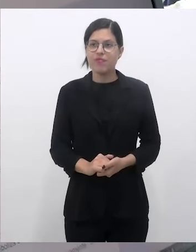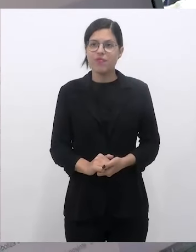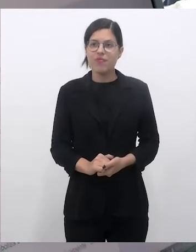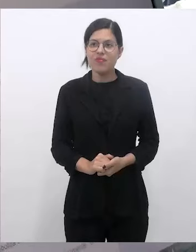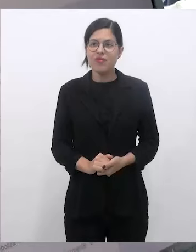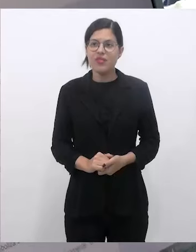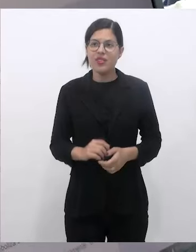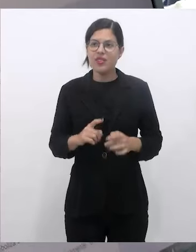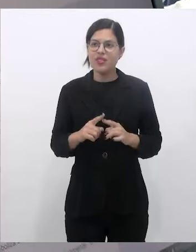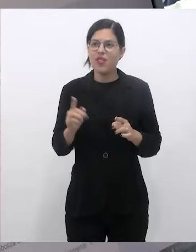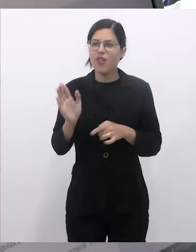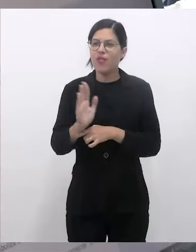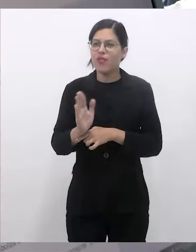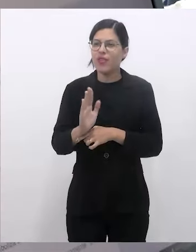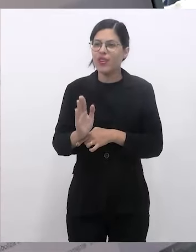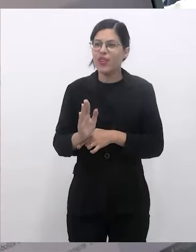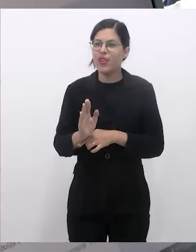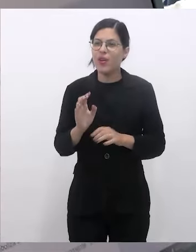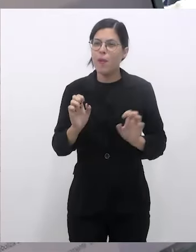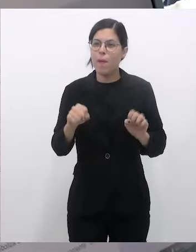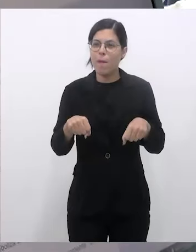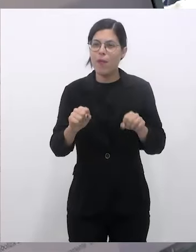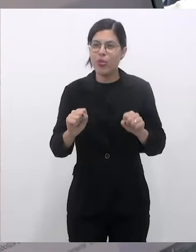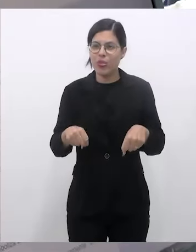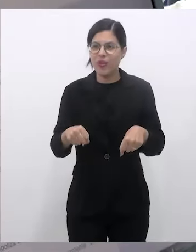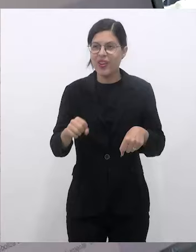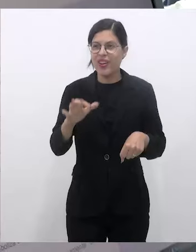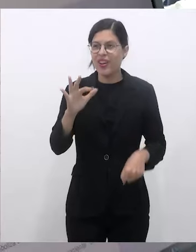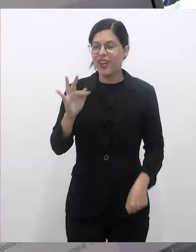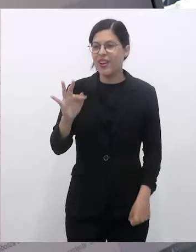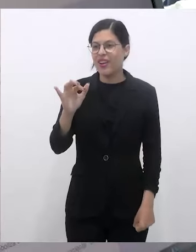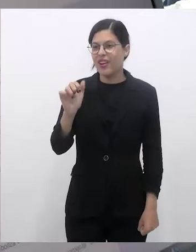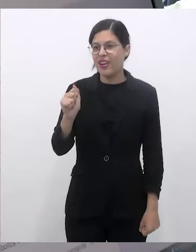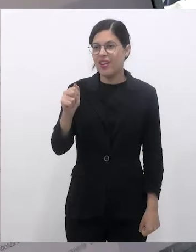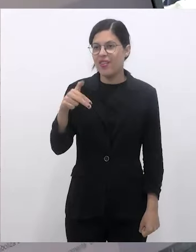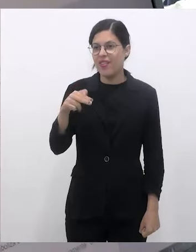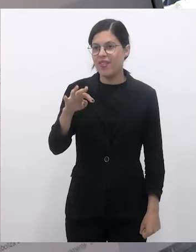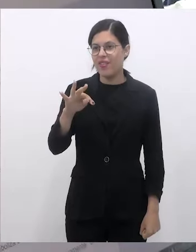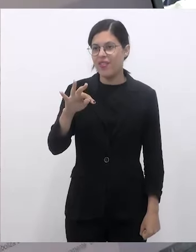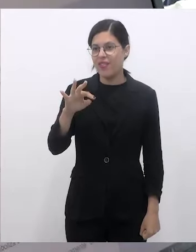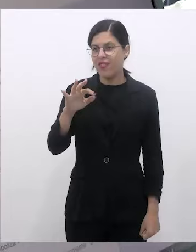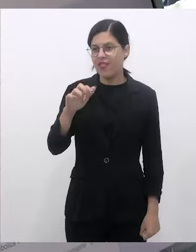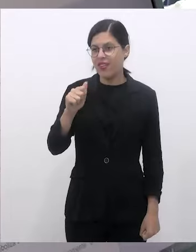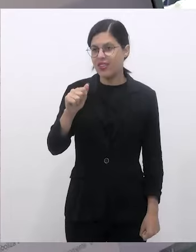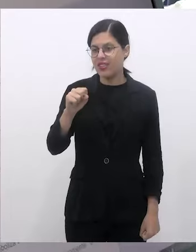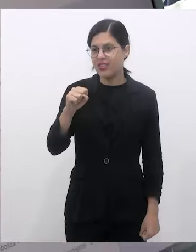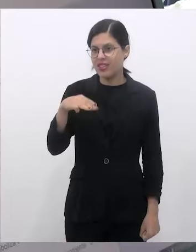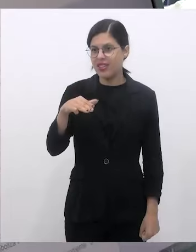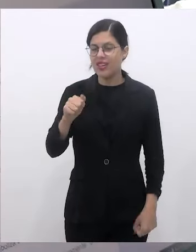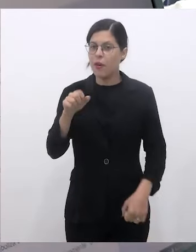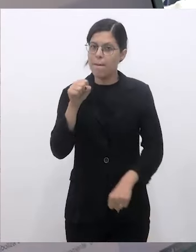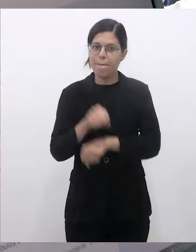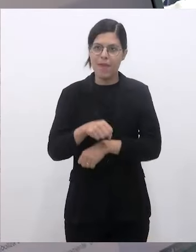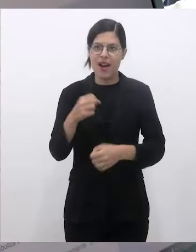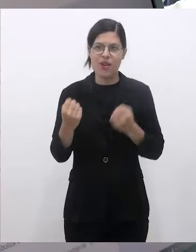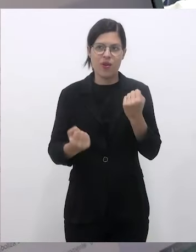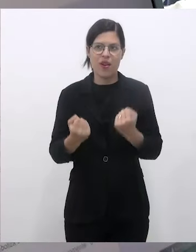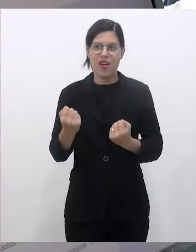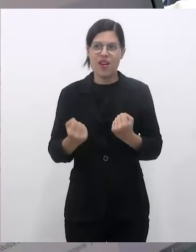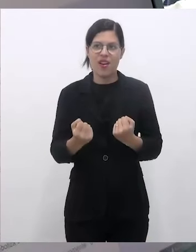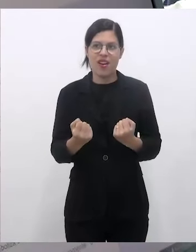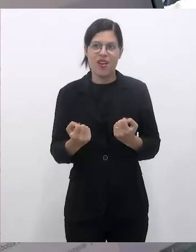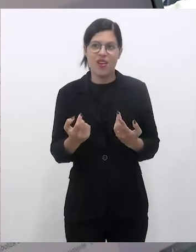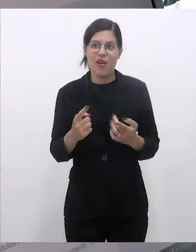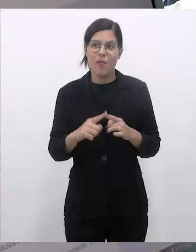mas só que... Qual era o filme? Motoqueiro Fantasma. Pare o carro. Na